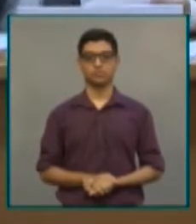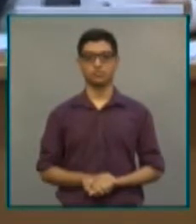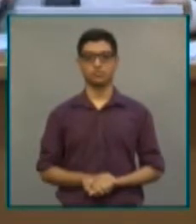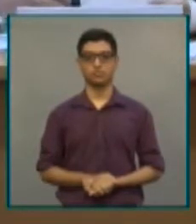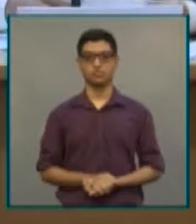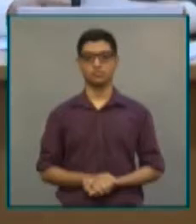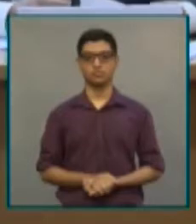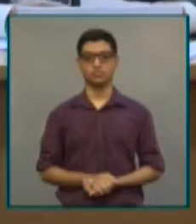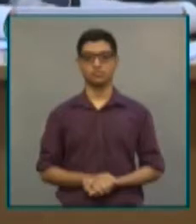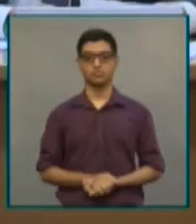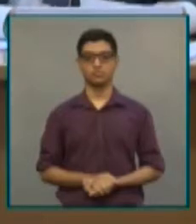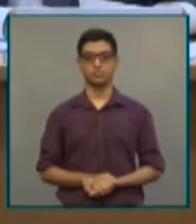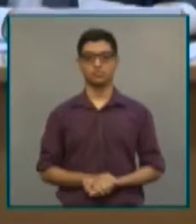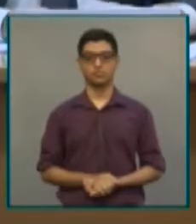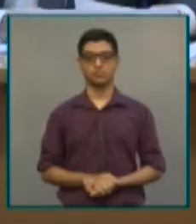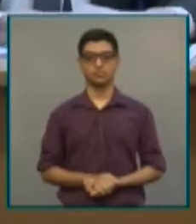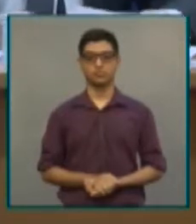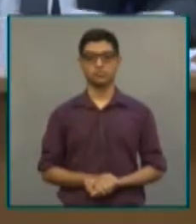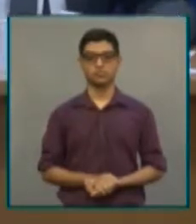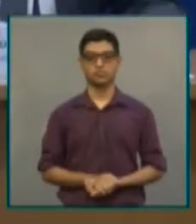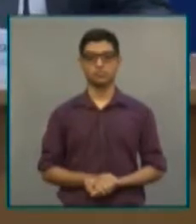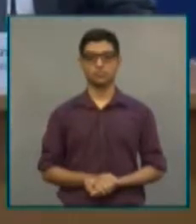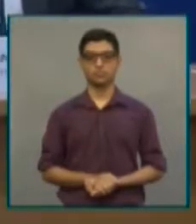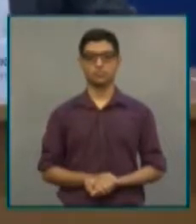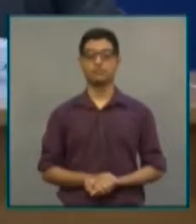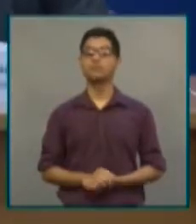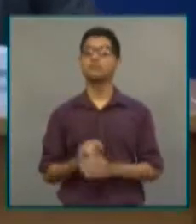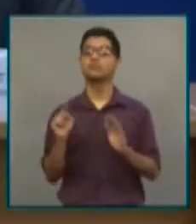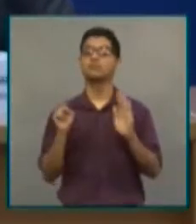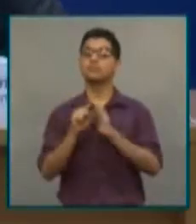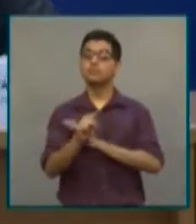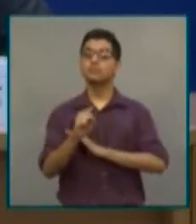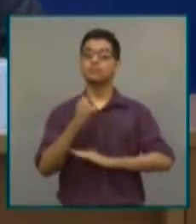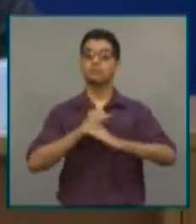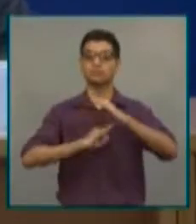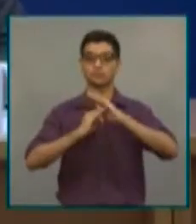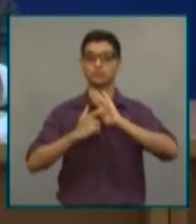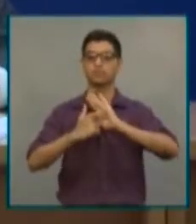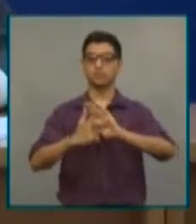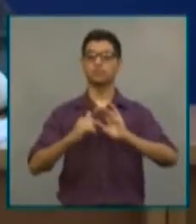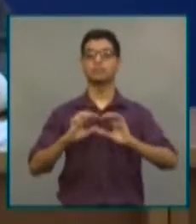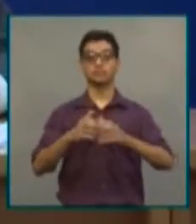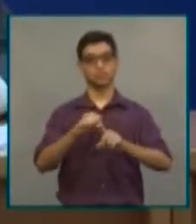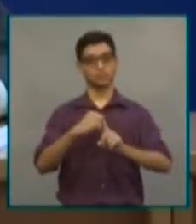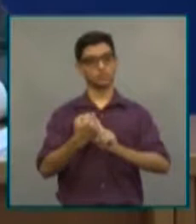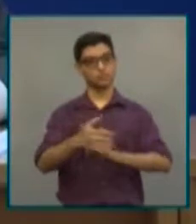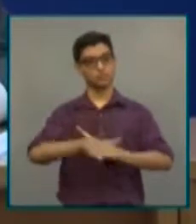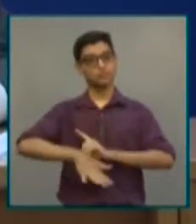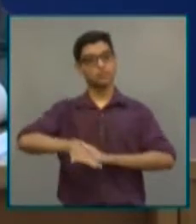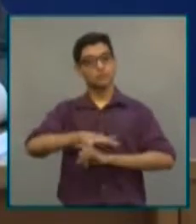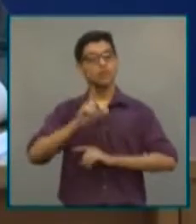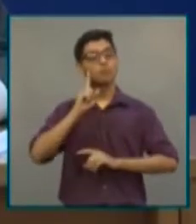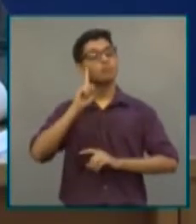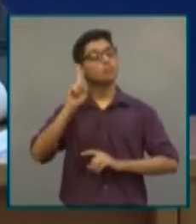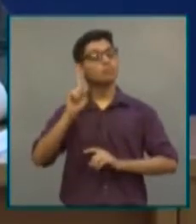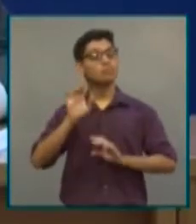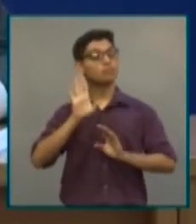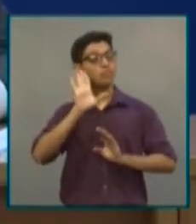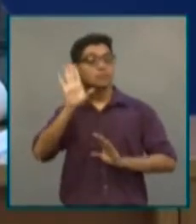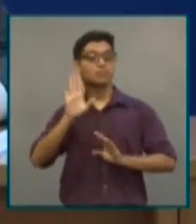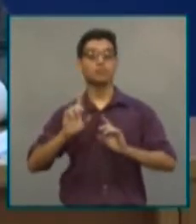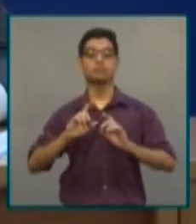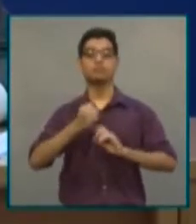Pronto, Roberta. Ficar por aqui. Como instituição representativa de classe, mas que proteja sua atividade na promoção e